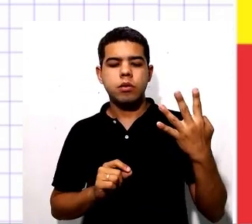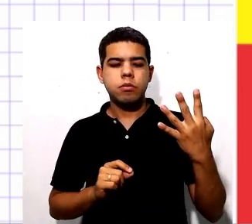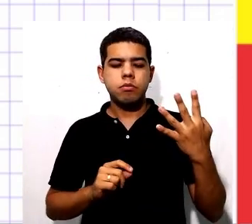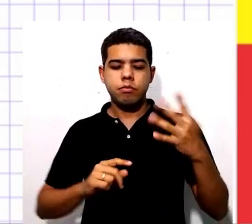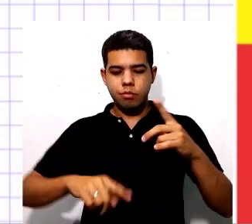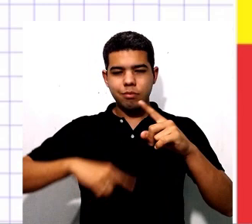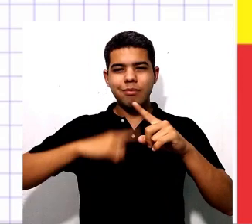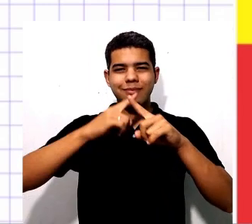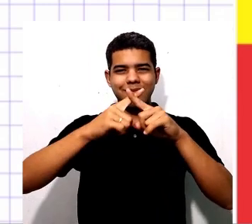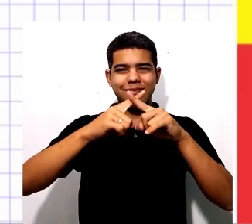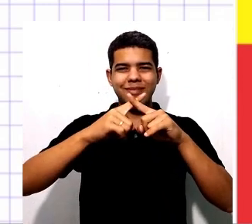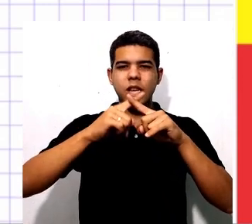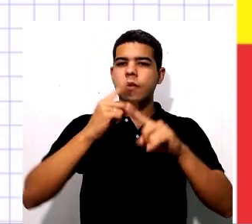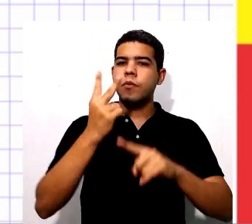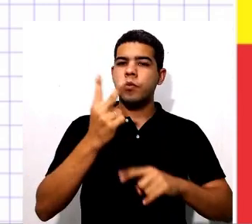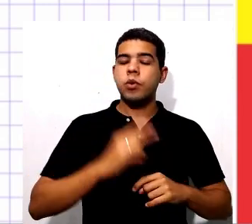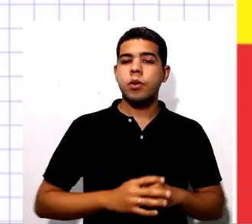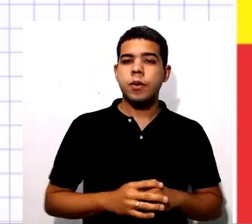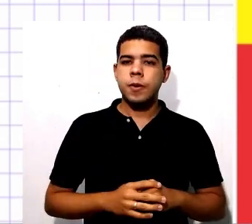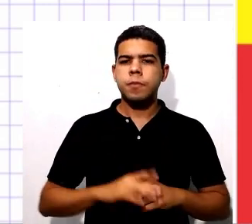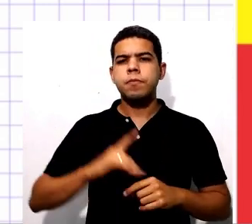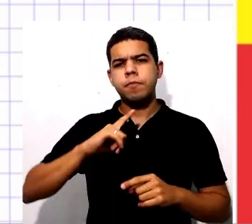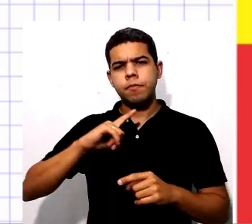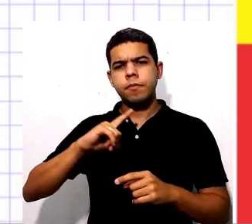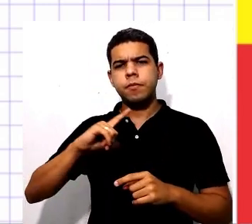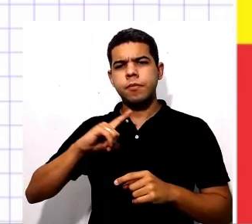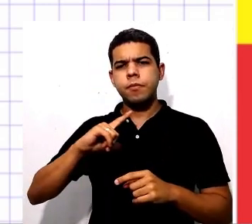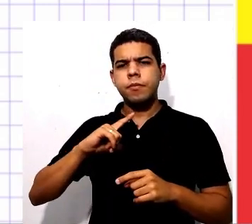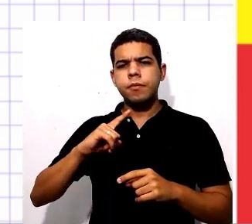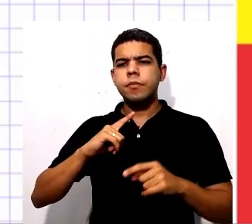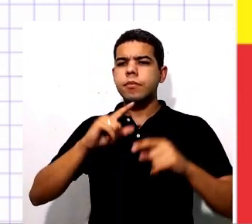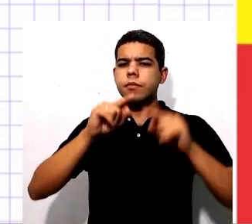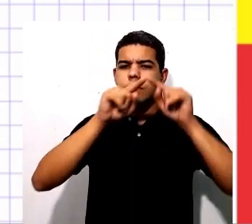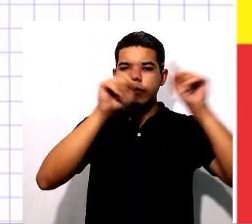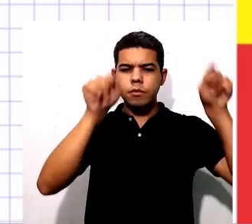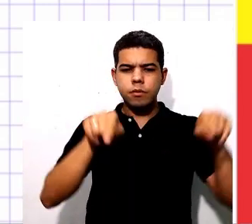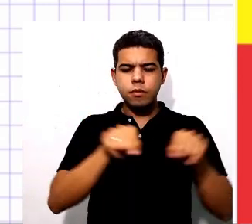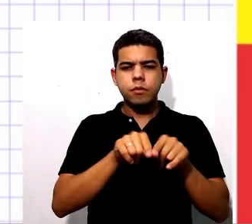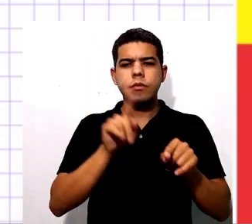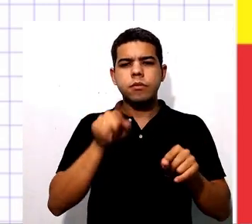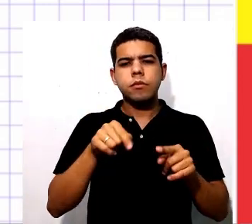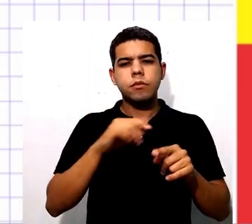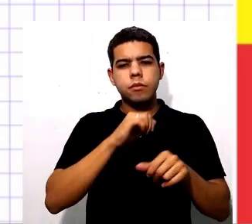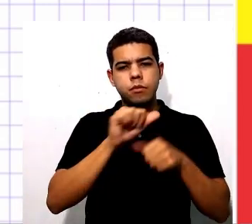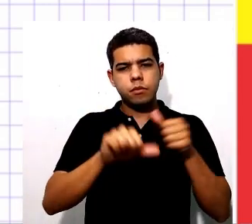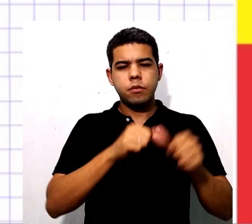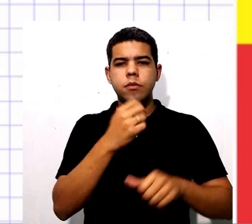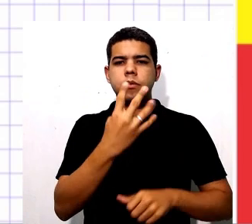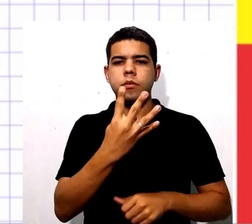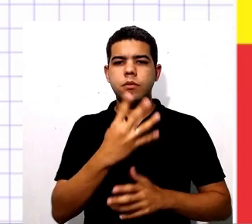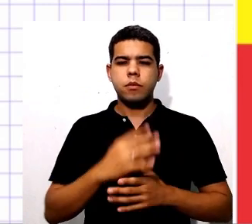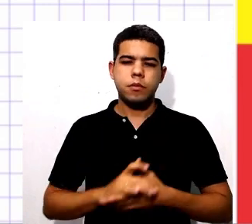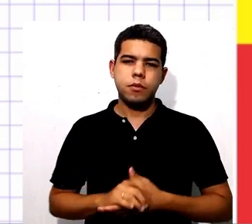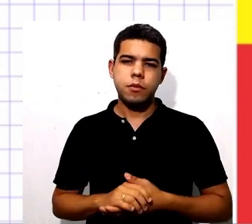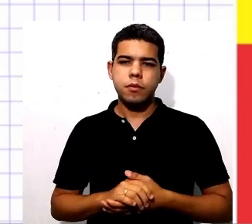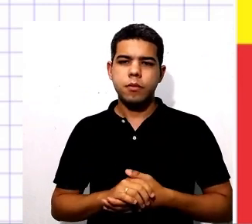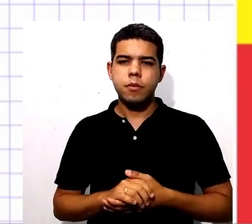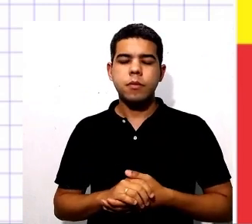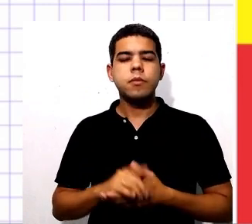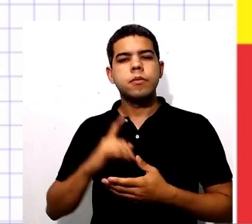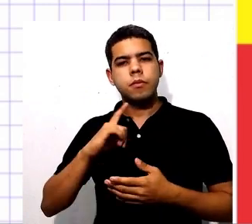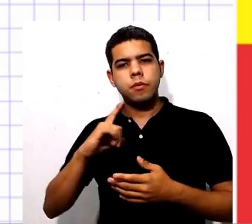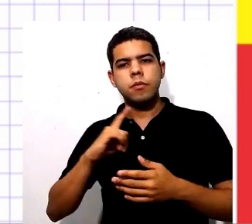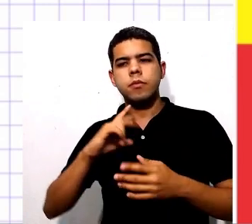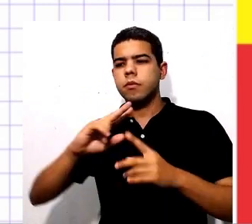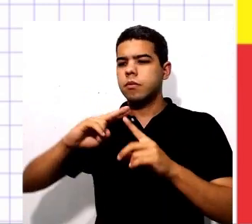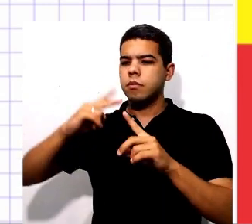Todos os lados vão ser 4. Então, de 2 para 4, aconteceu o quê? Dobra. Então, vamos dobrar. Então,